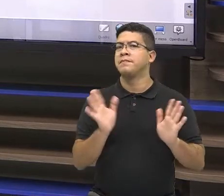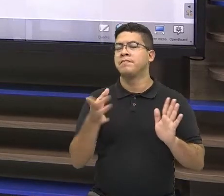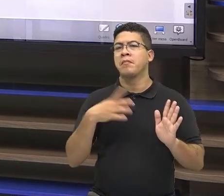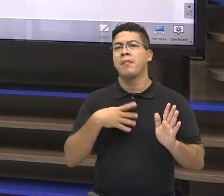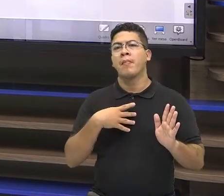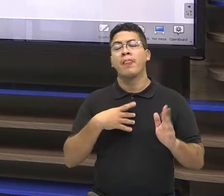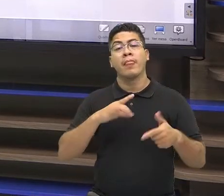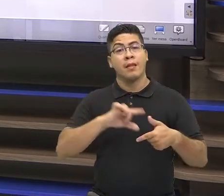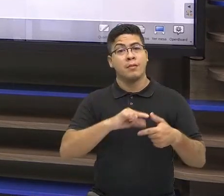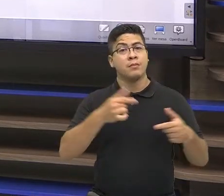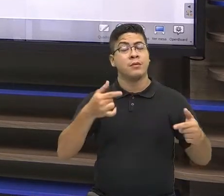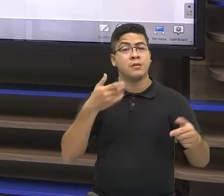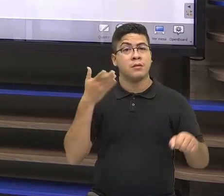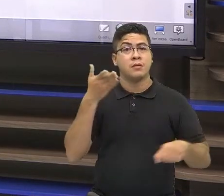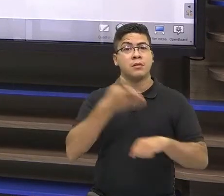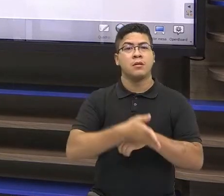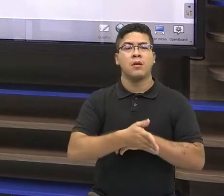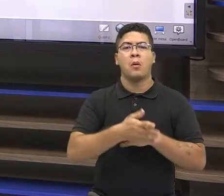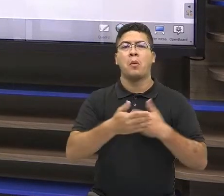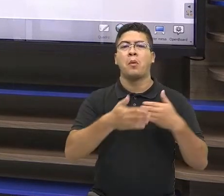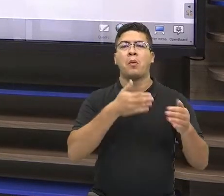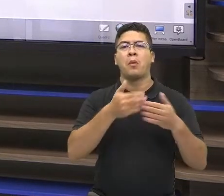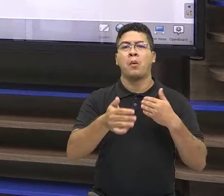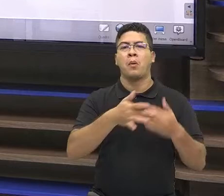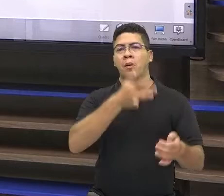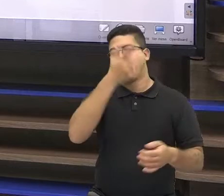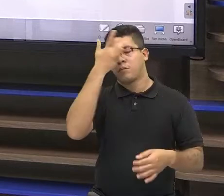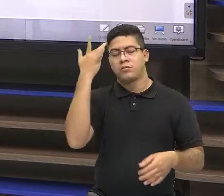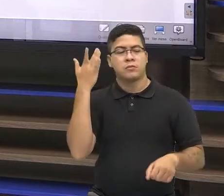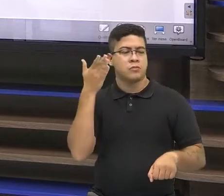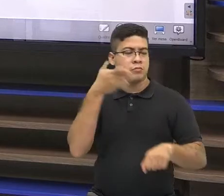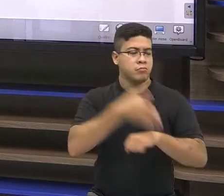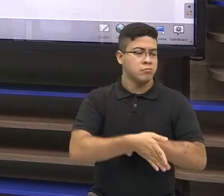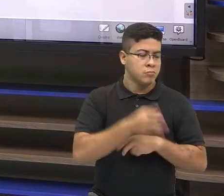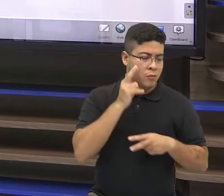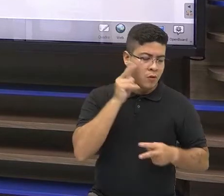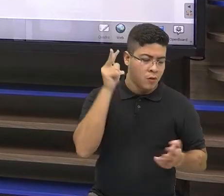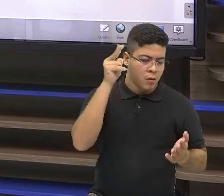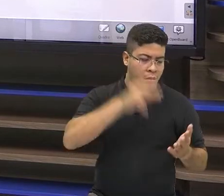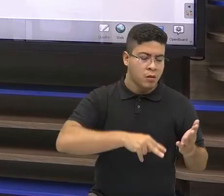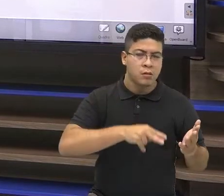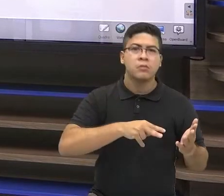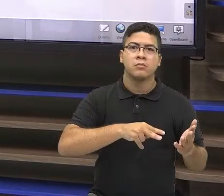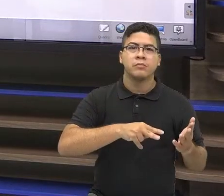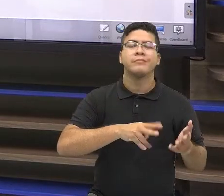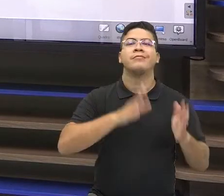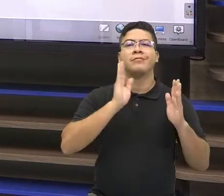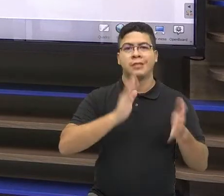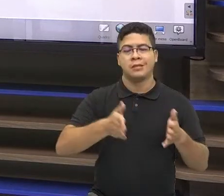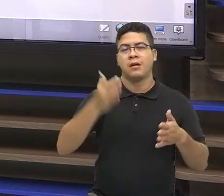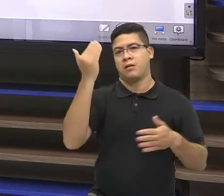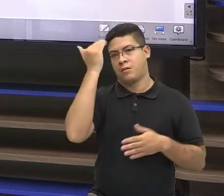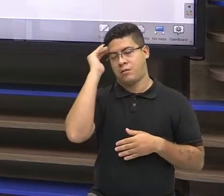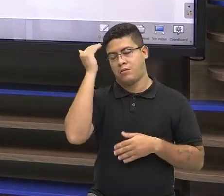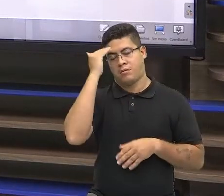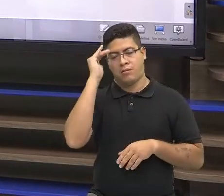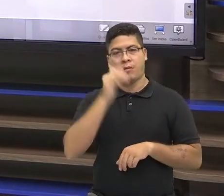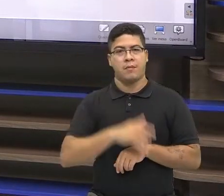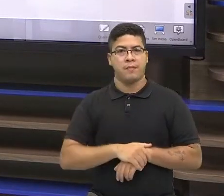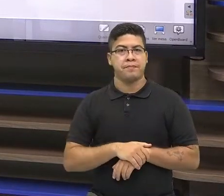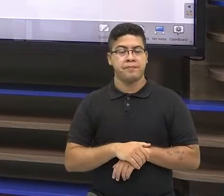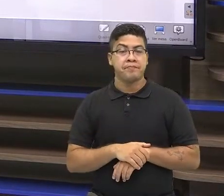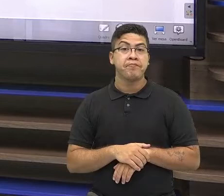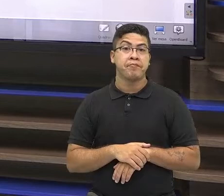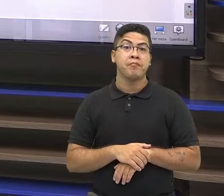ter acesso a esta escrita, né? Precisam saber o que acontece. Então, ele foi